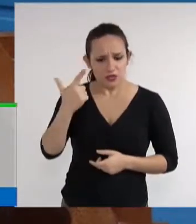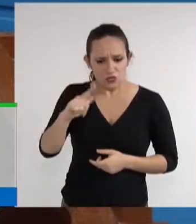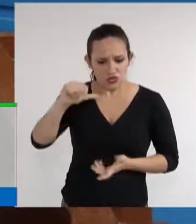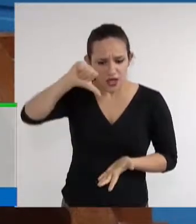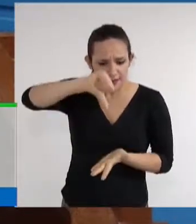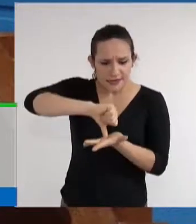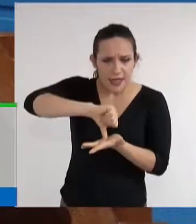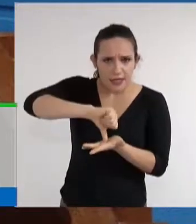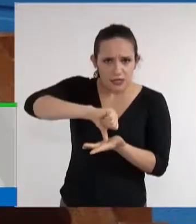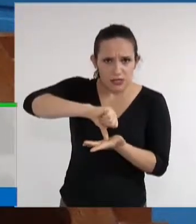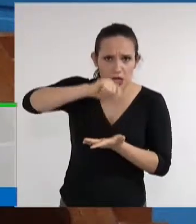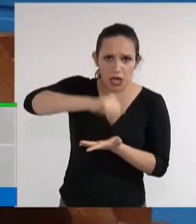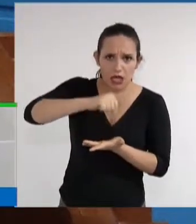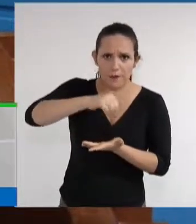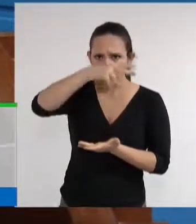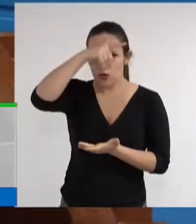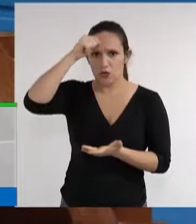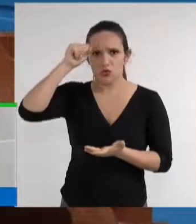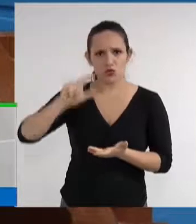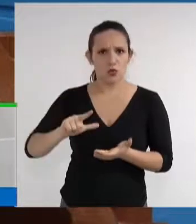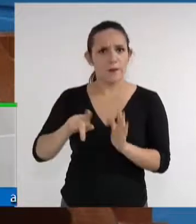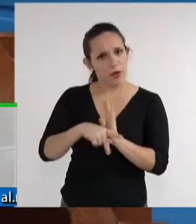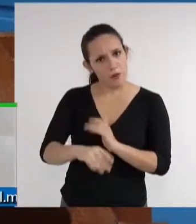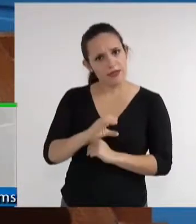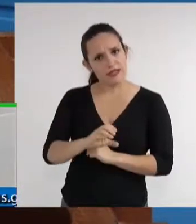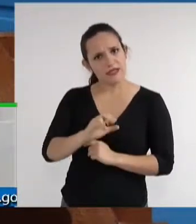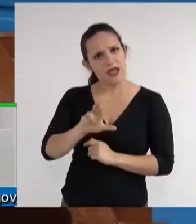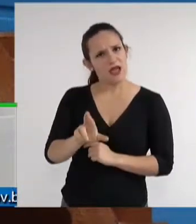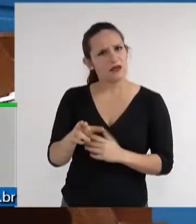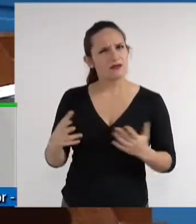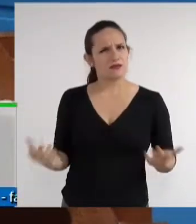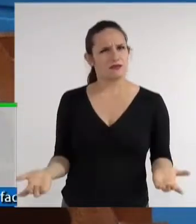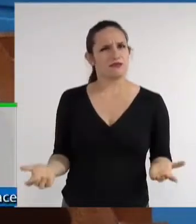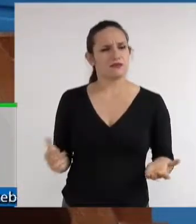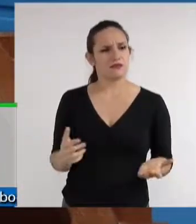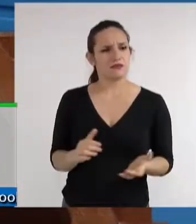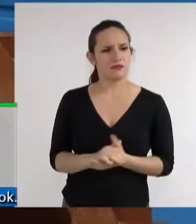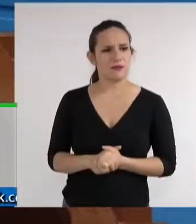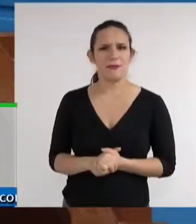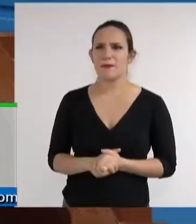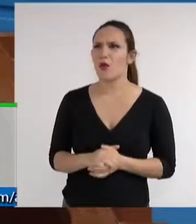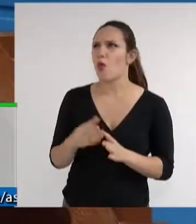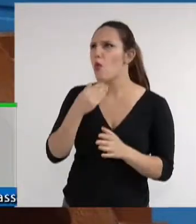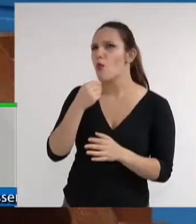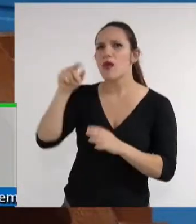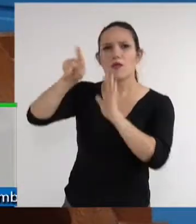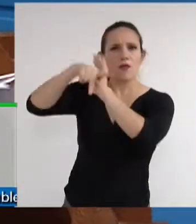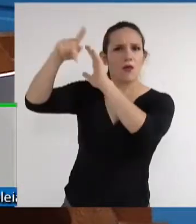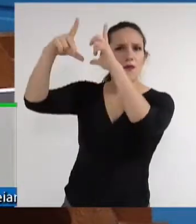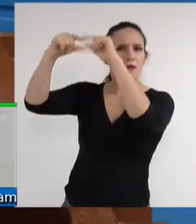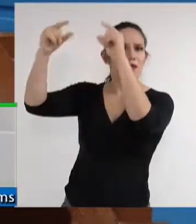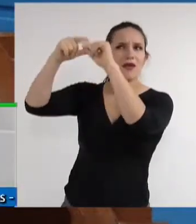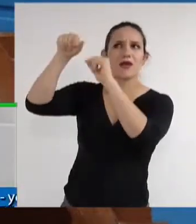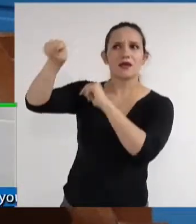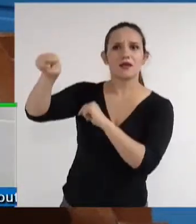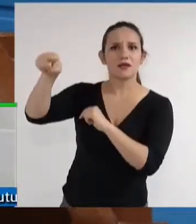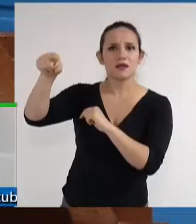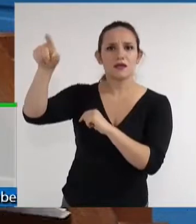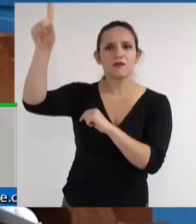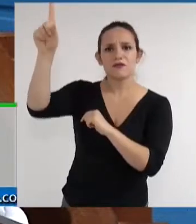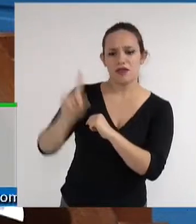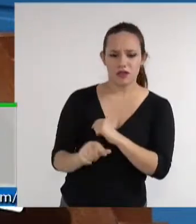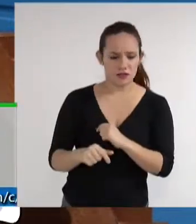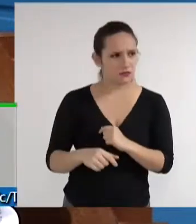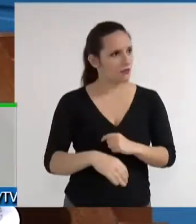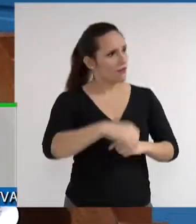Mato Grosso do Sul. E aí, como é que você vai fazer? Ele veio de Brasília aqui para fazer essa discussão e ele não sabia que não tinha